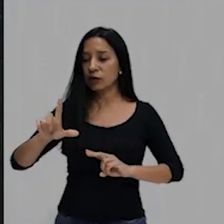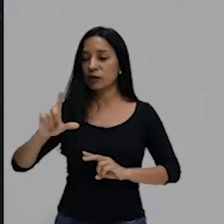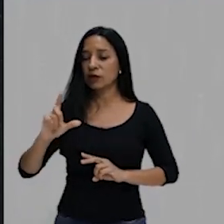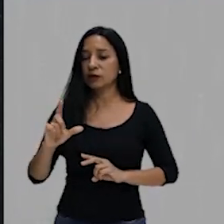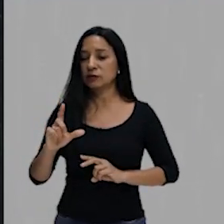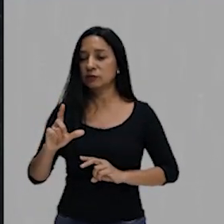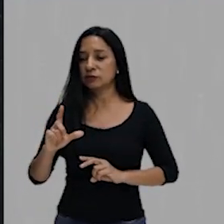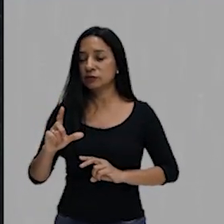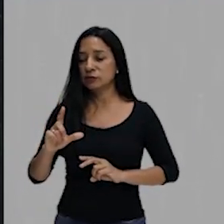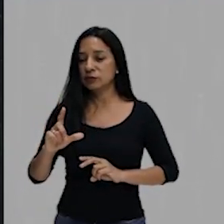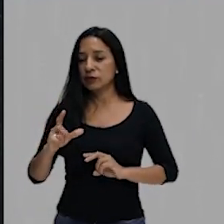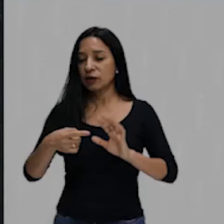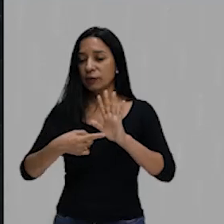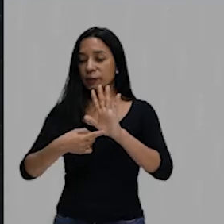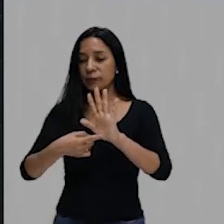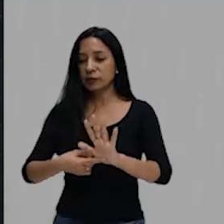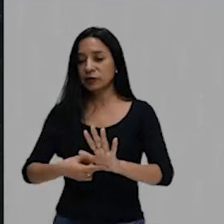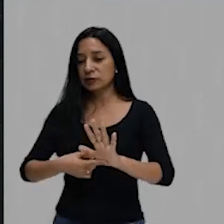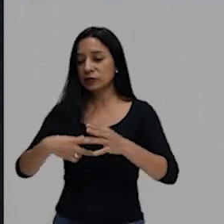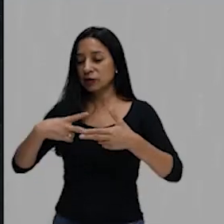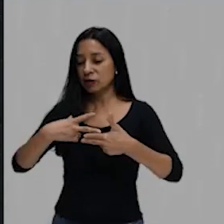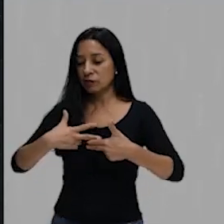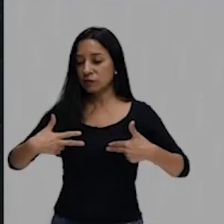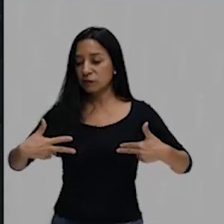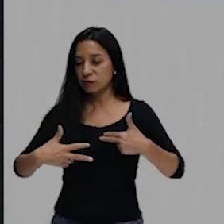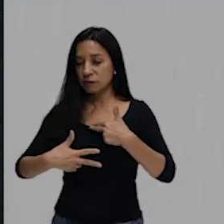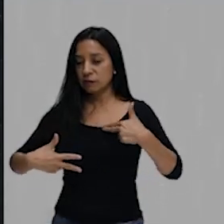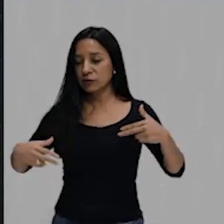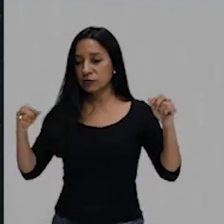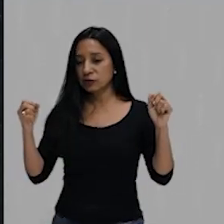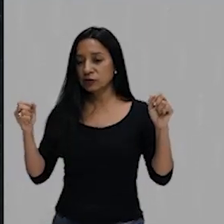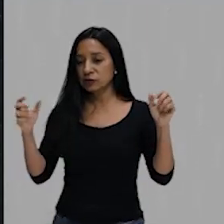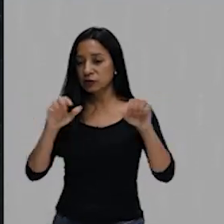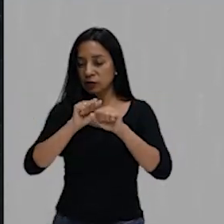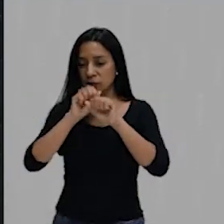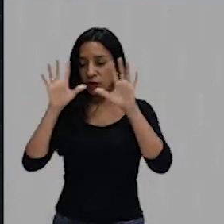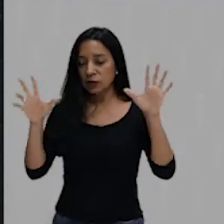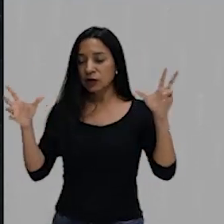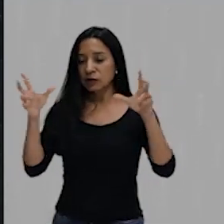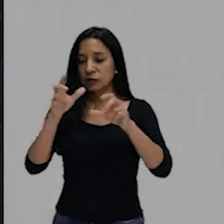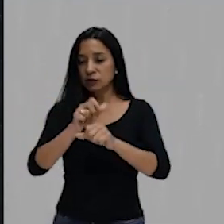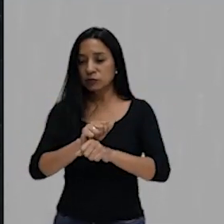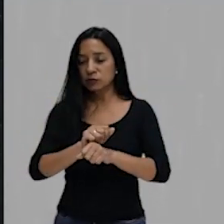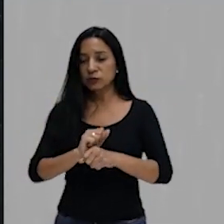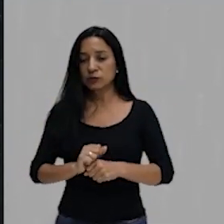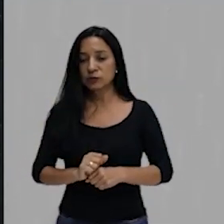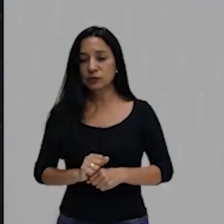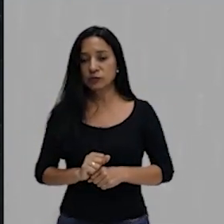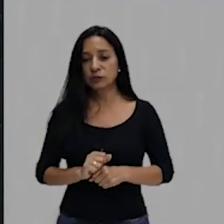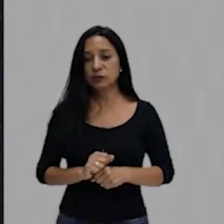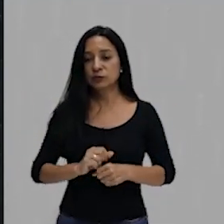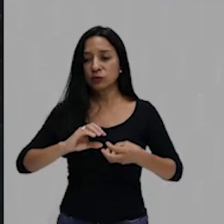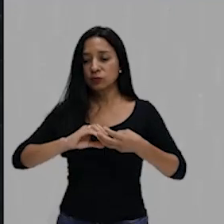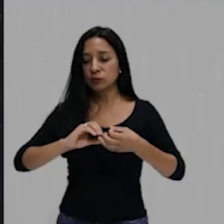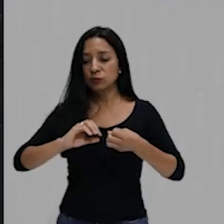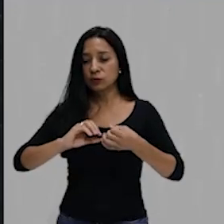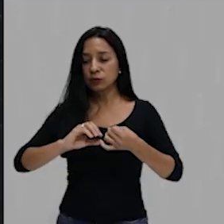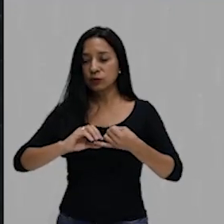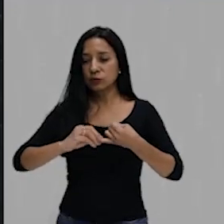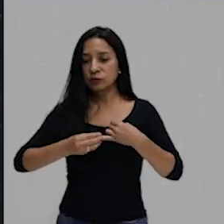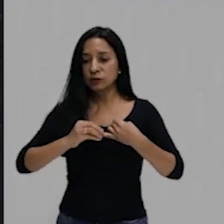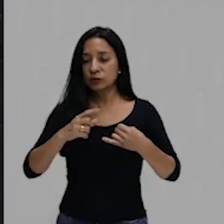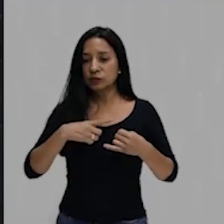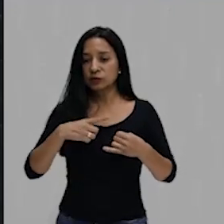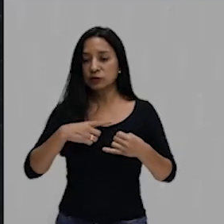deveria apresentar faixas claras e faixas escuras. Beleza. Os indivíduos, os feijões que têm pelo menos